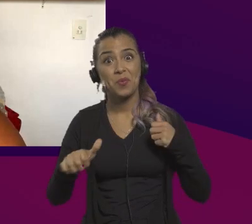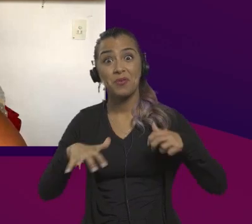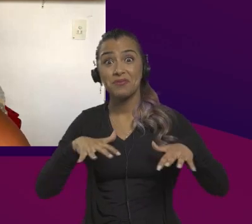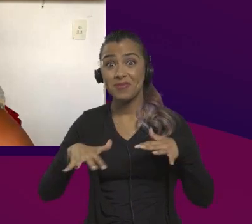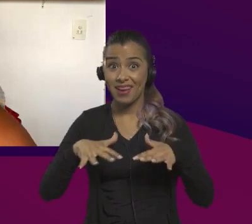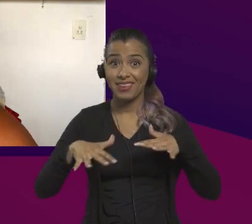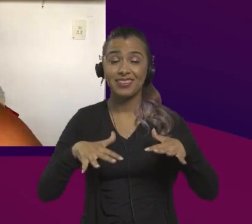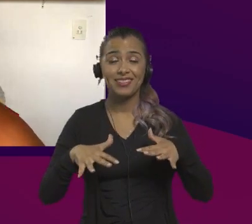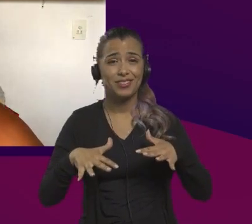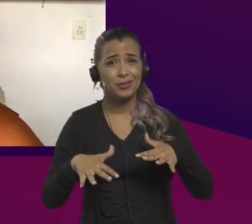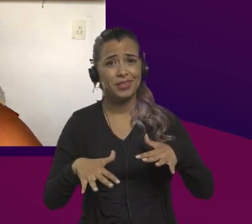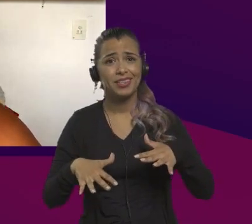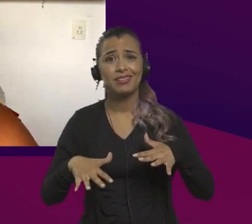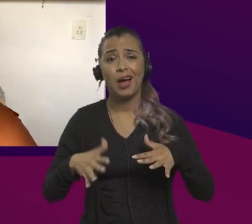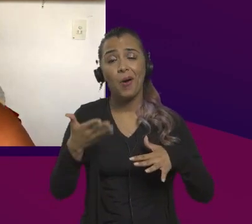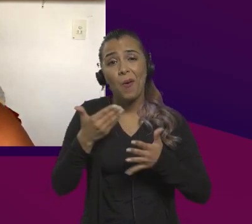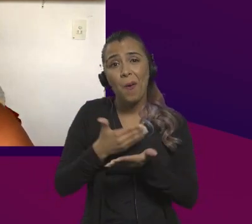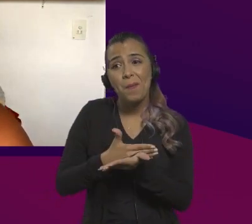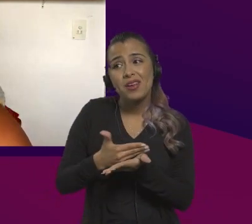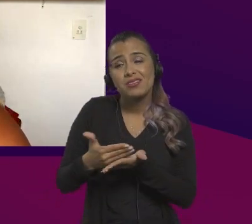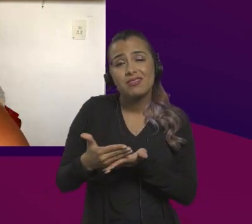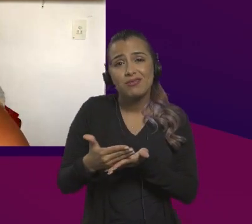está engolindo e esvaziando esse movimento